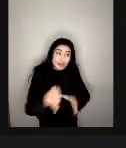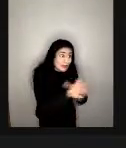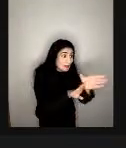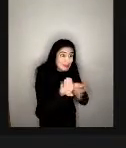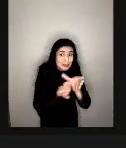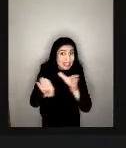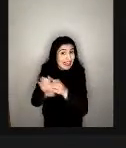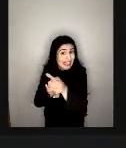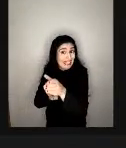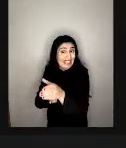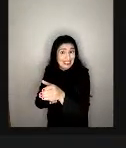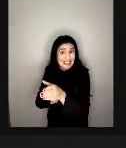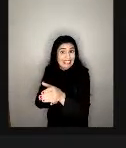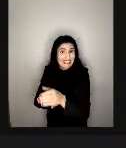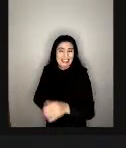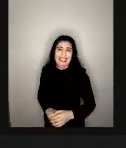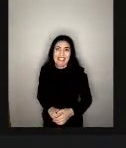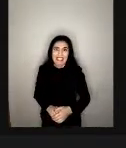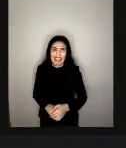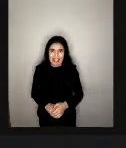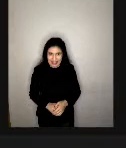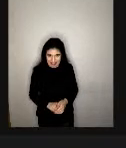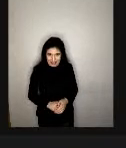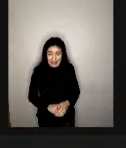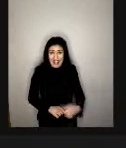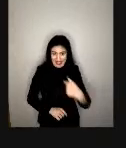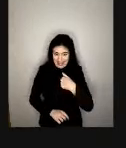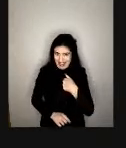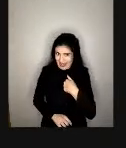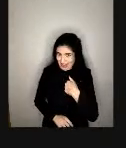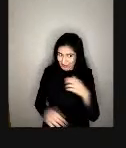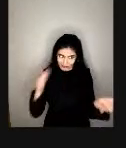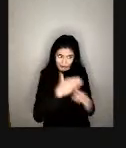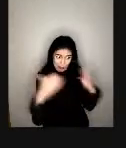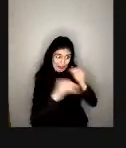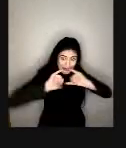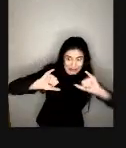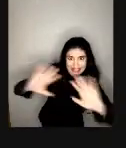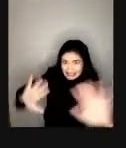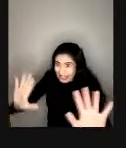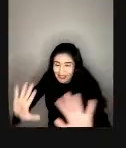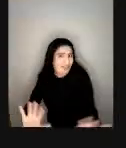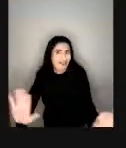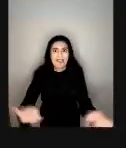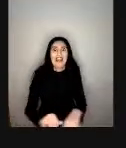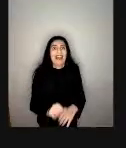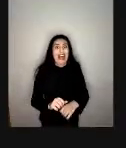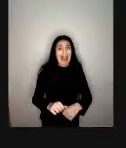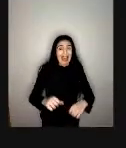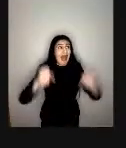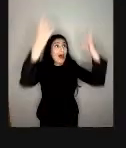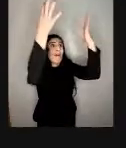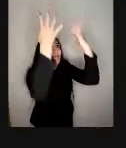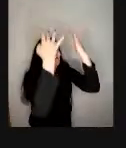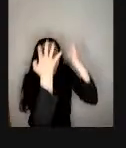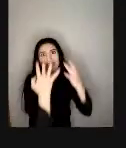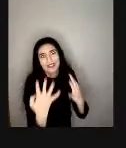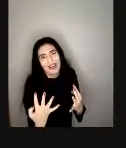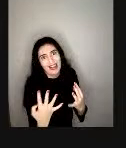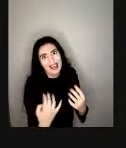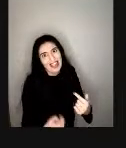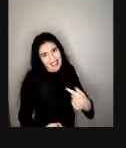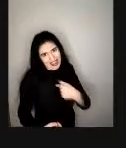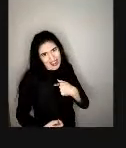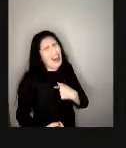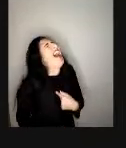eu não posso passar a todos. Eu sou uma mulher tão privilegiada, tão abençoada, que até dormir com um oncologista eu